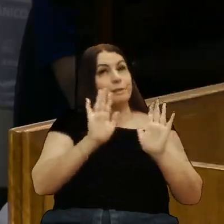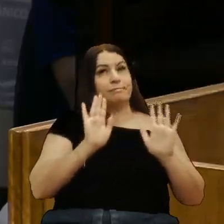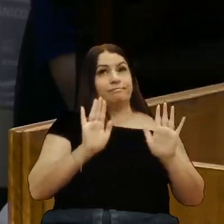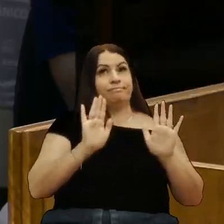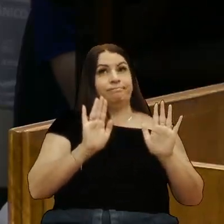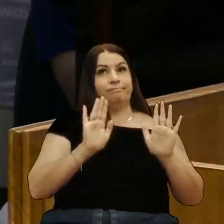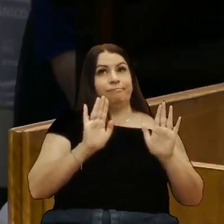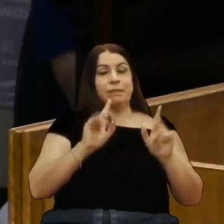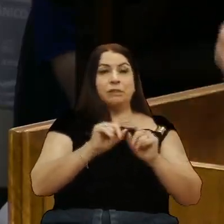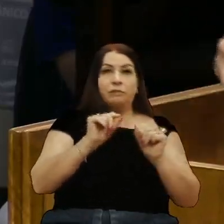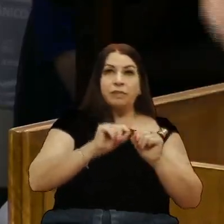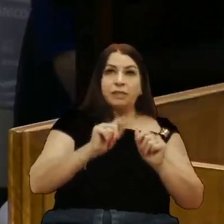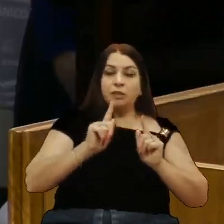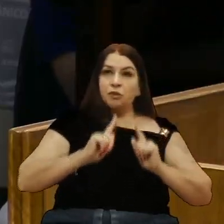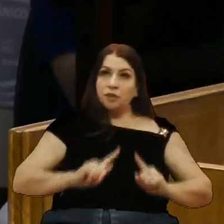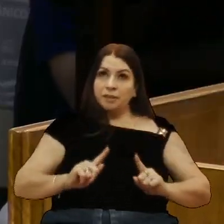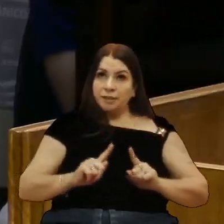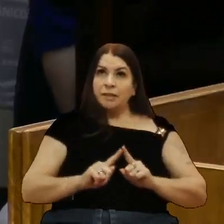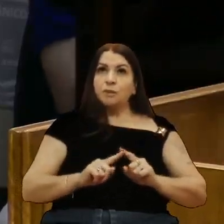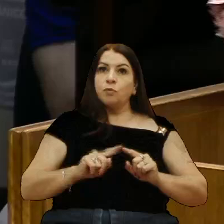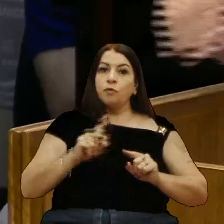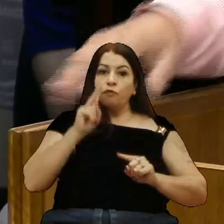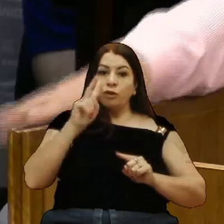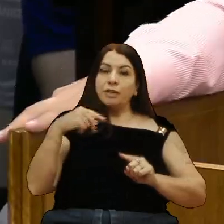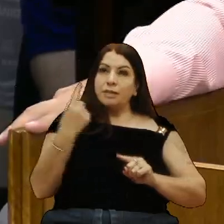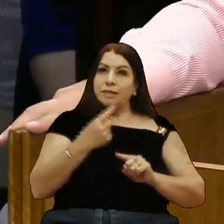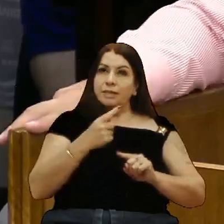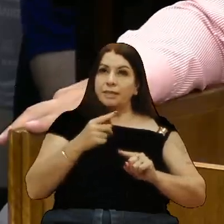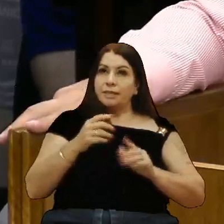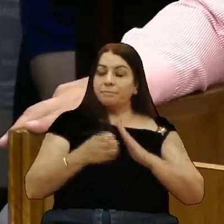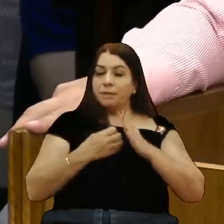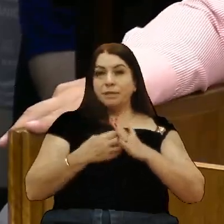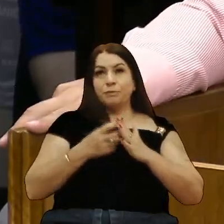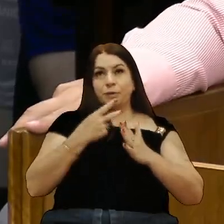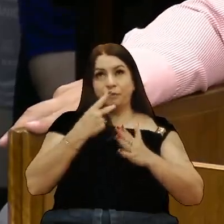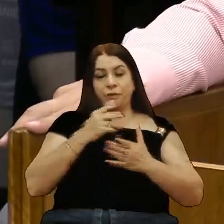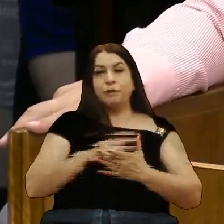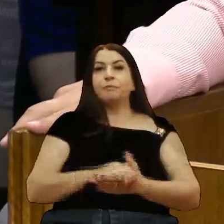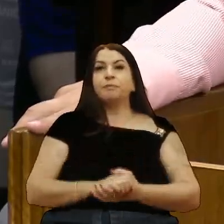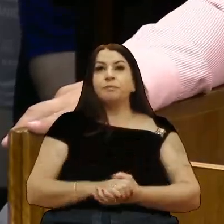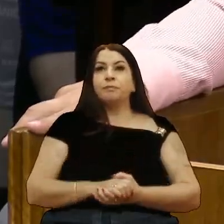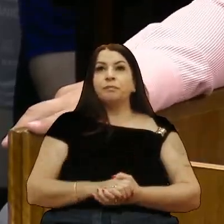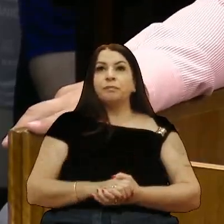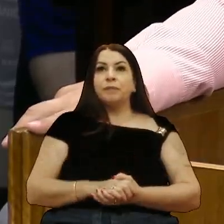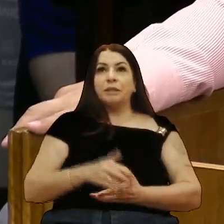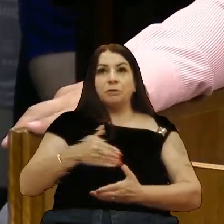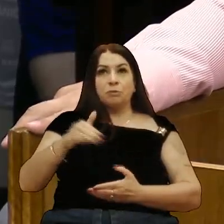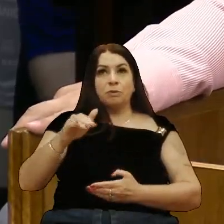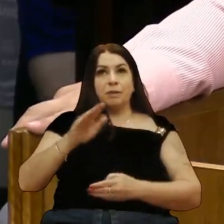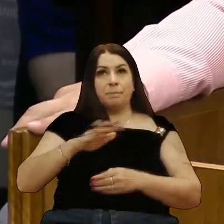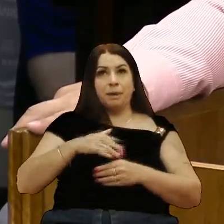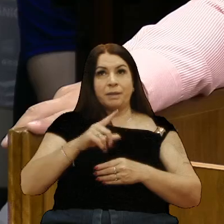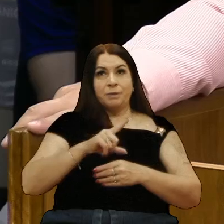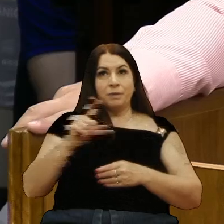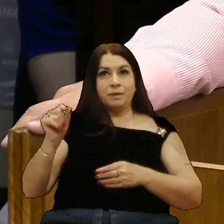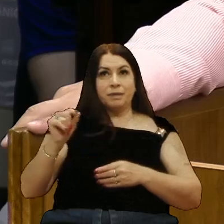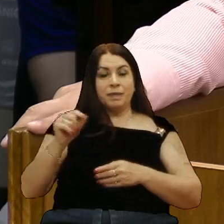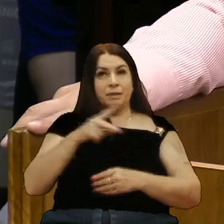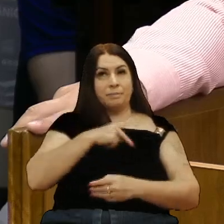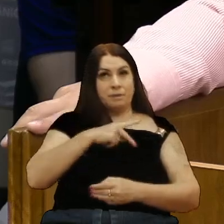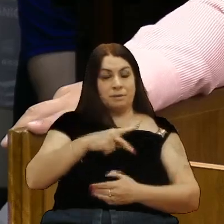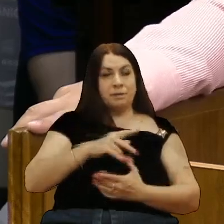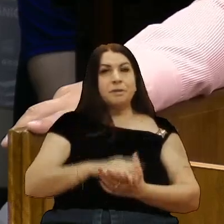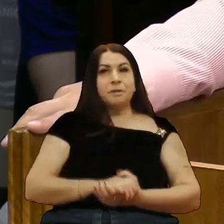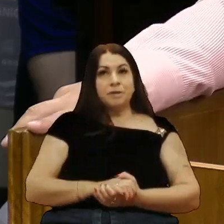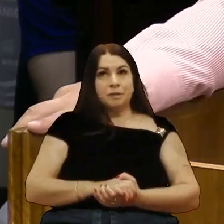em vez de fazer gestão e fortalecer a companhia. Então, eu quero dizer que Logo mais eu saio da mesa da